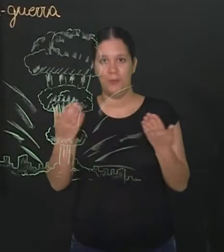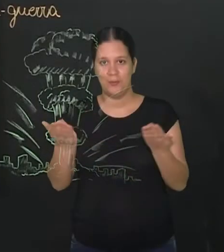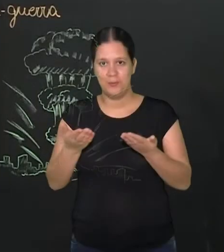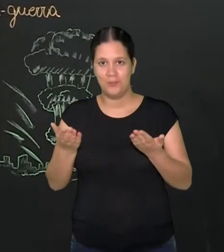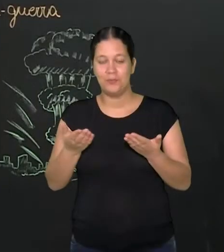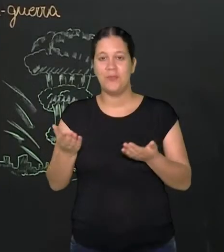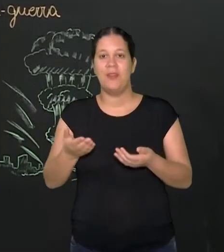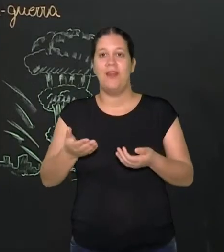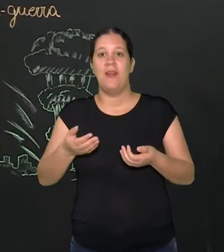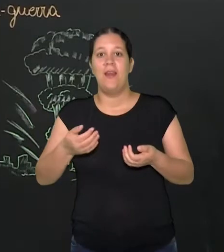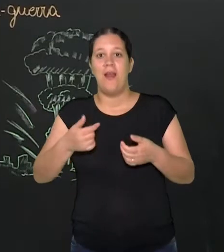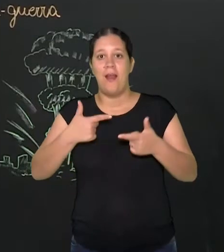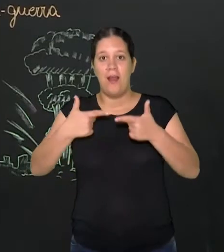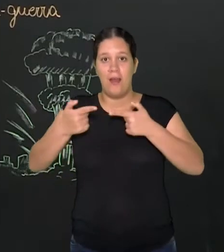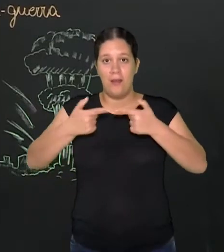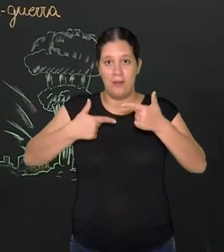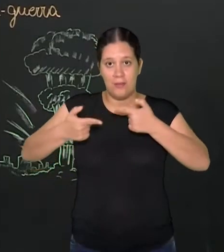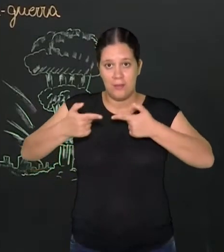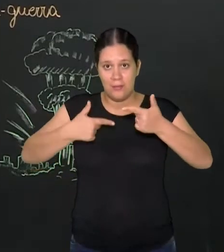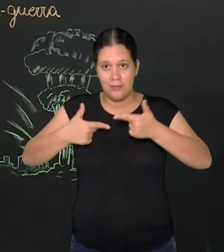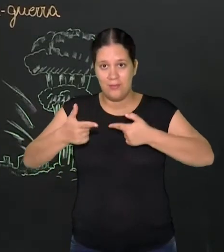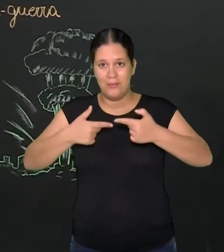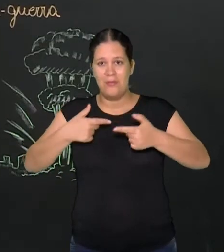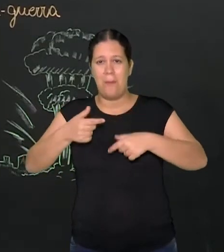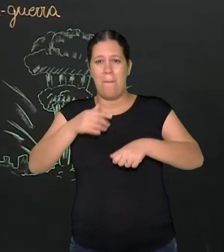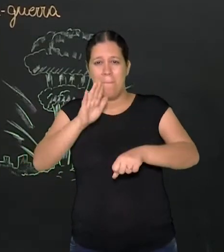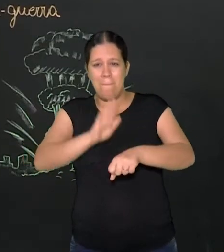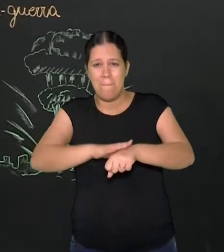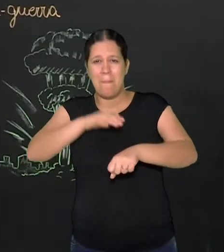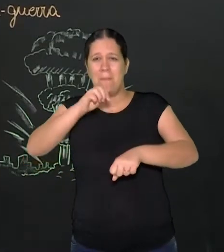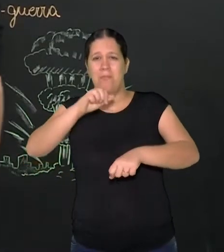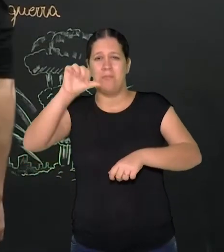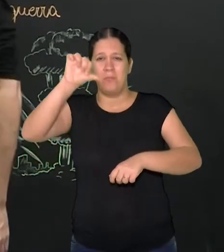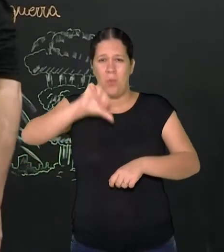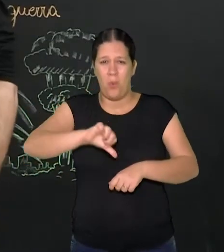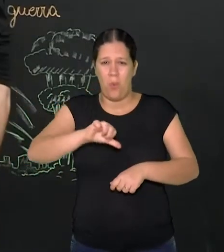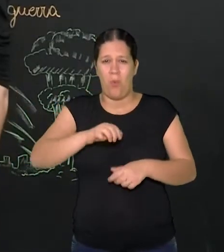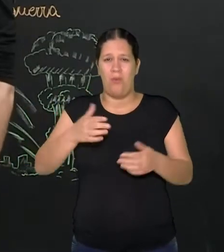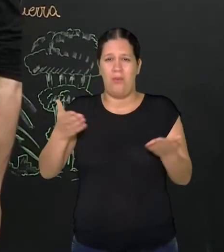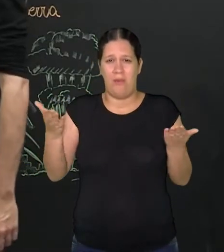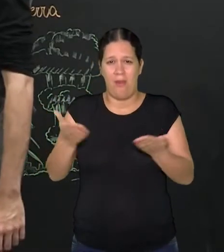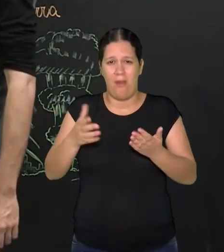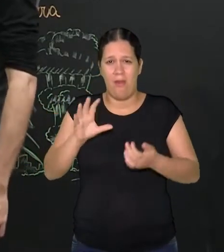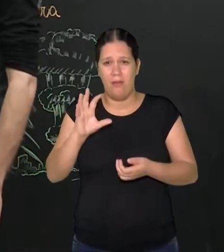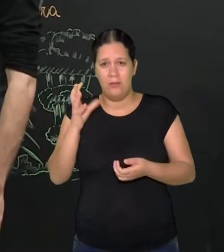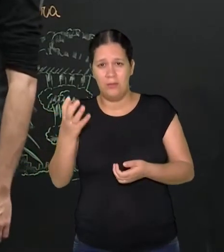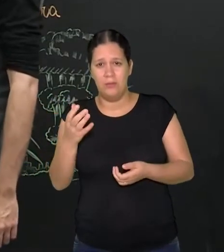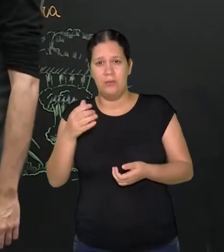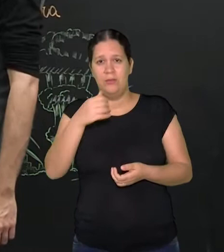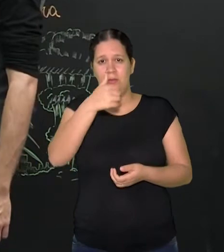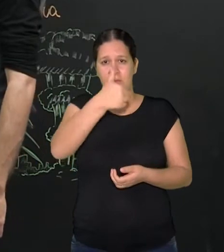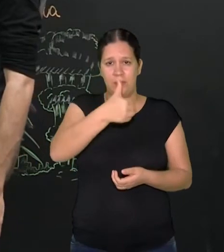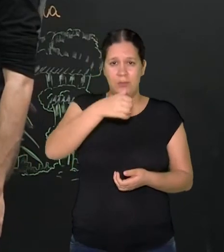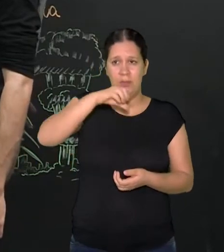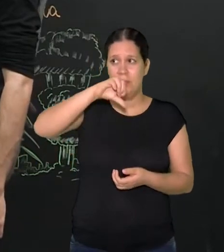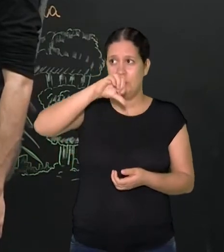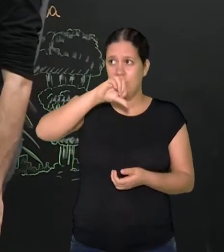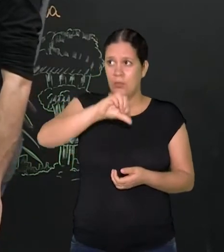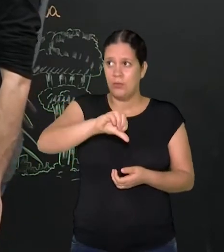Fala pessoal, nosso assunto hoje é a guerra mais mortal da história da humanidade, a Segunda Guerra Mundial, que aconteceu